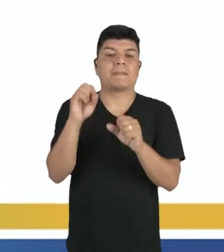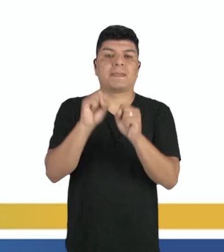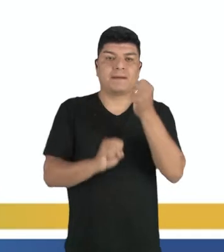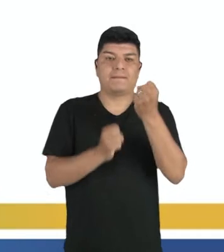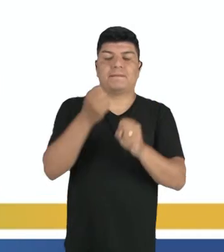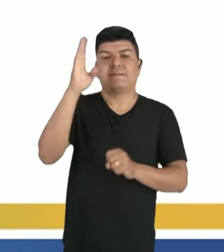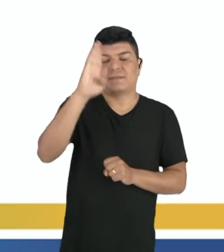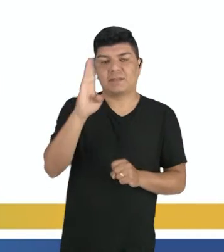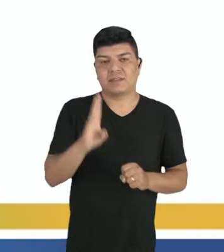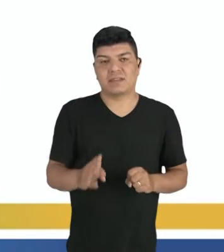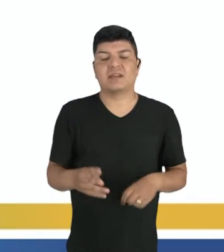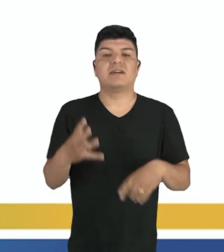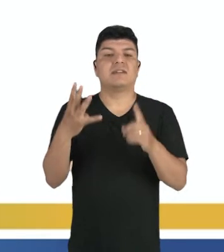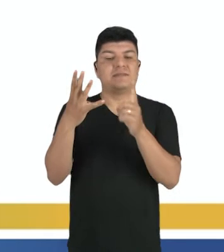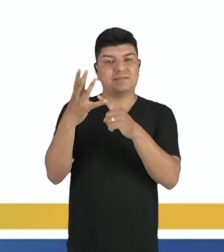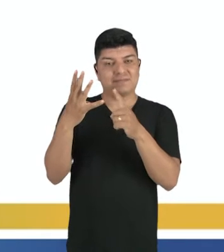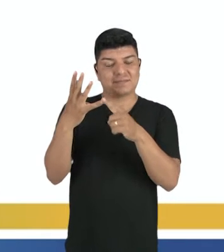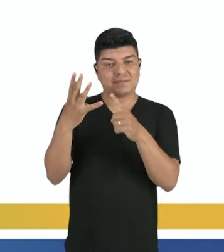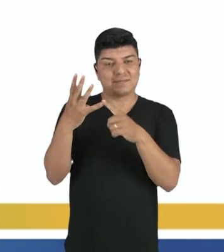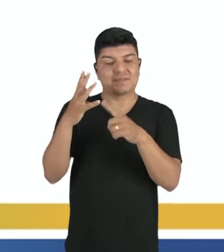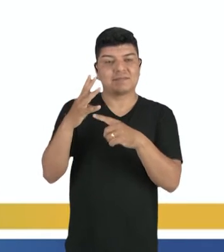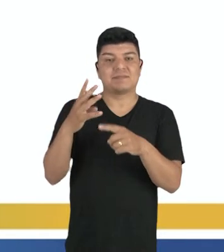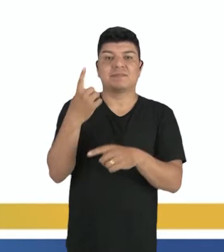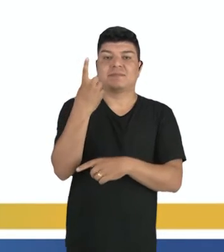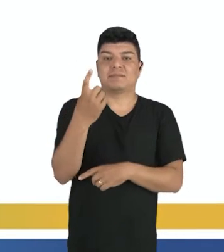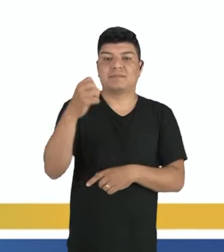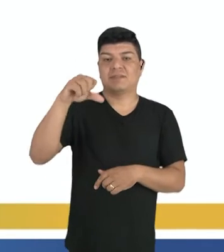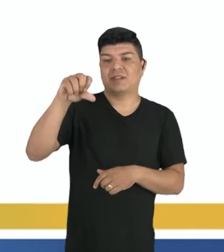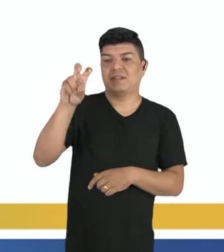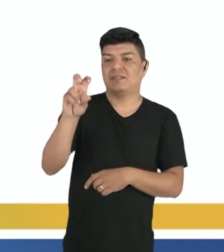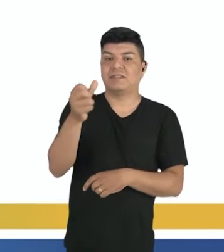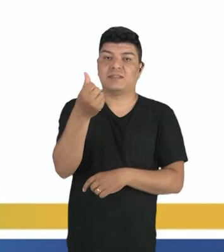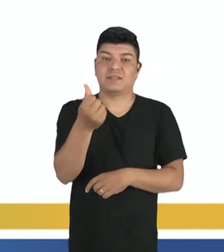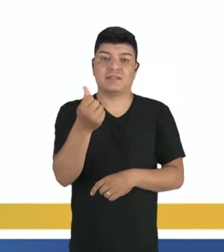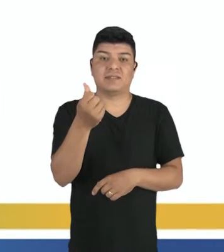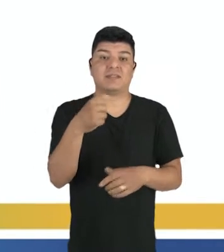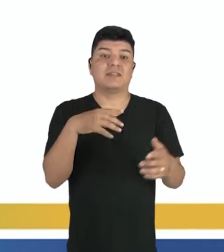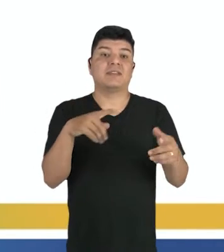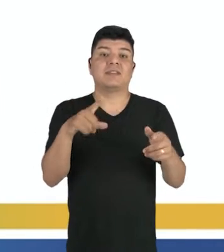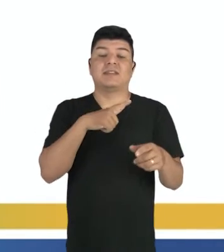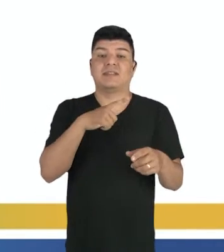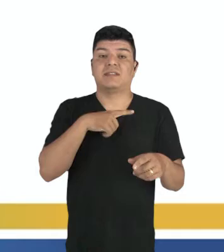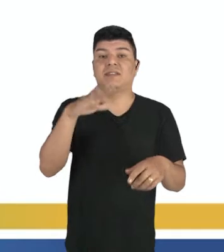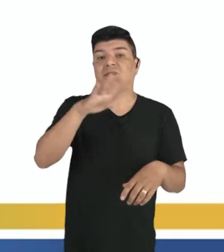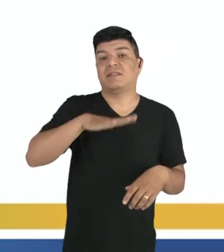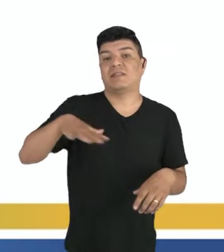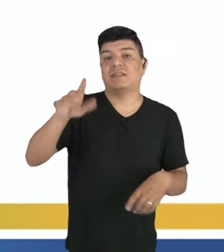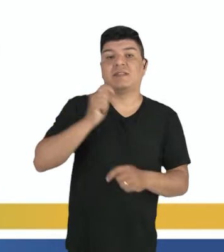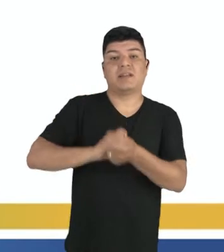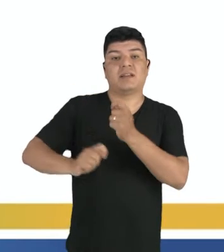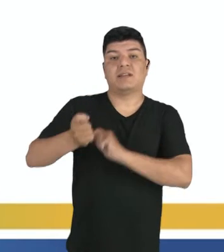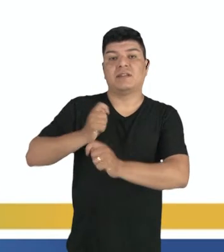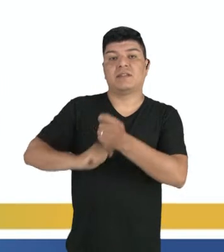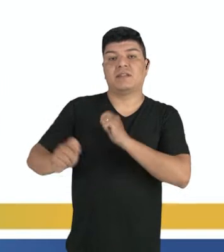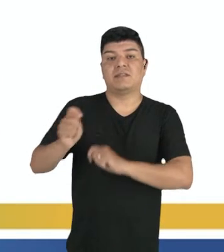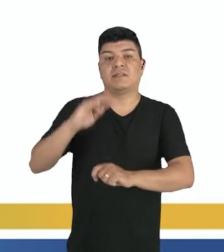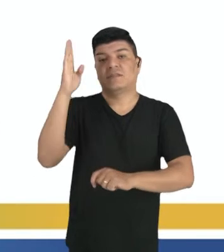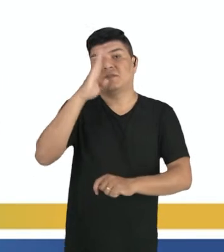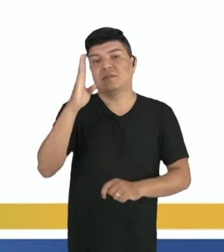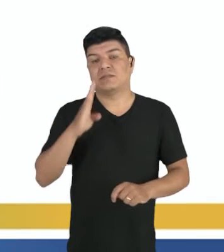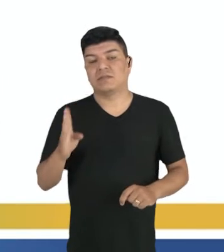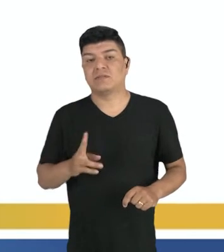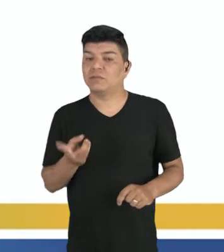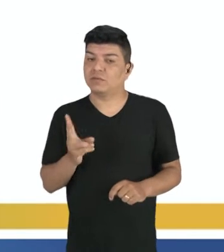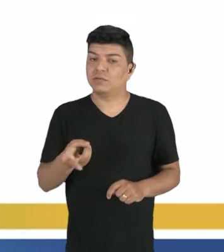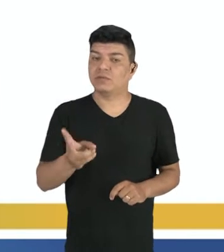indústria brasileira. O quarto período, após 1956, houve a internacionalização da economia, onde o